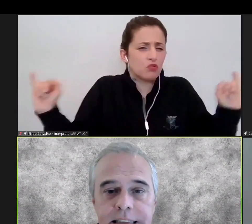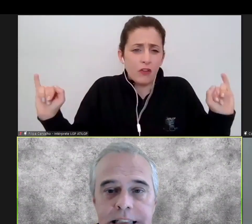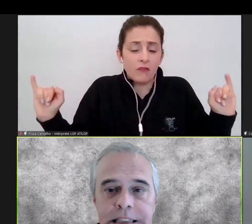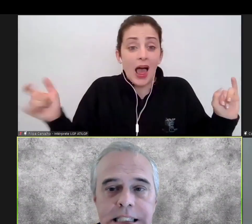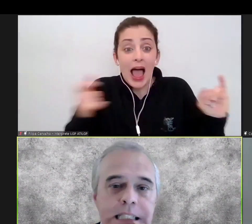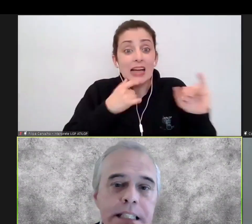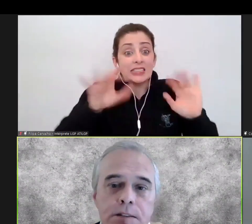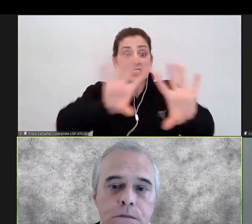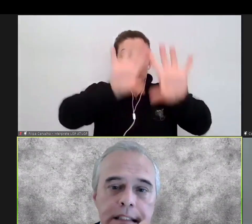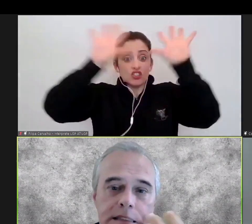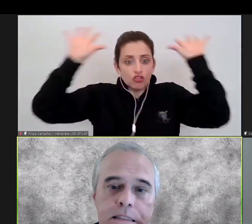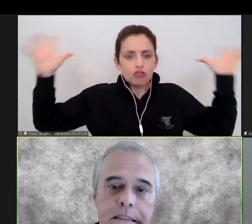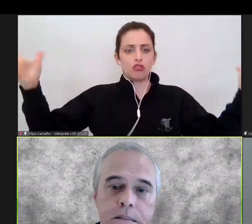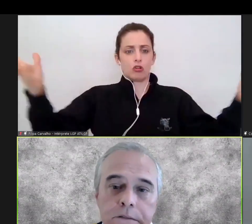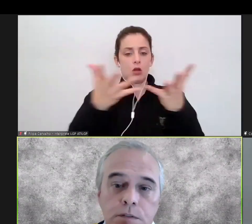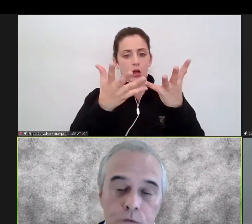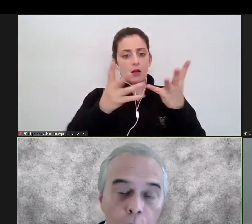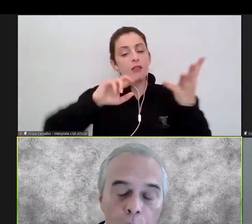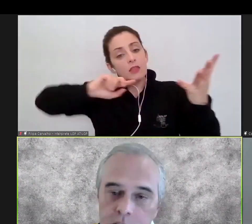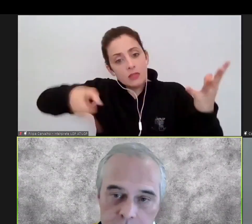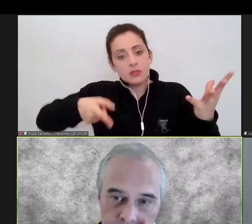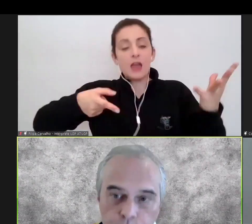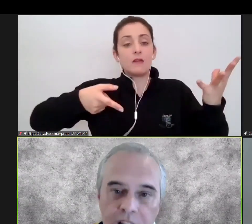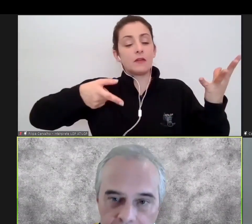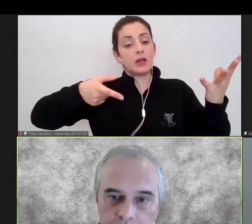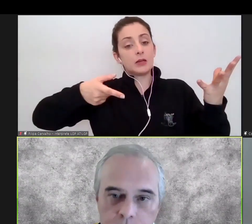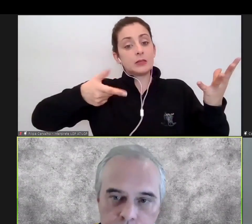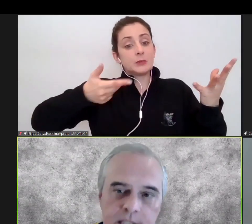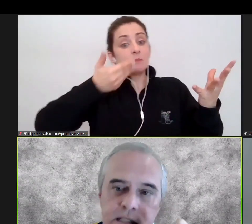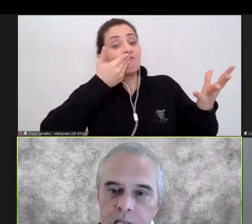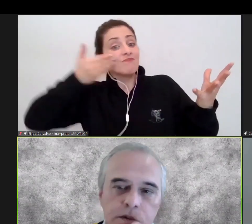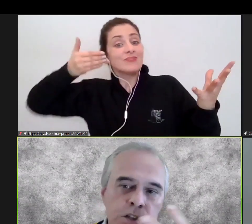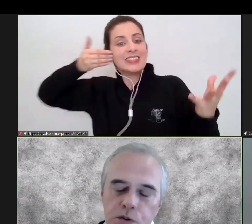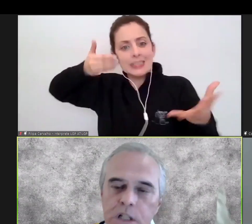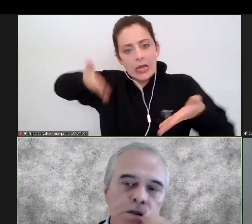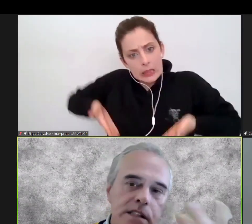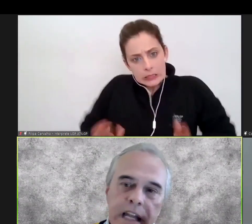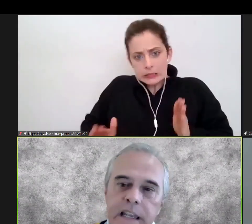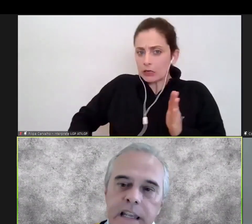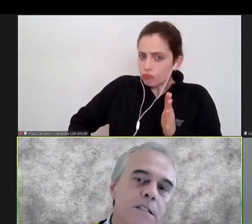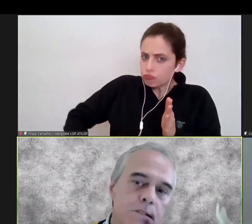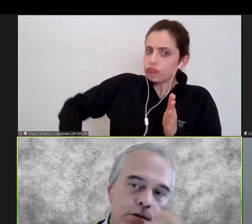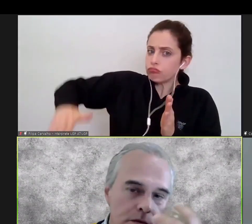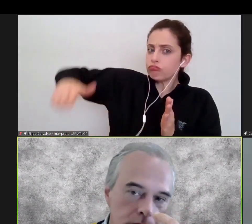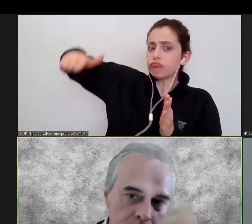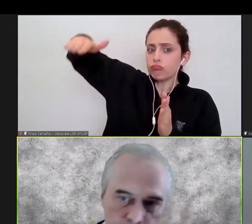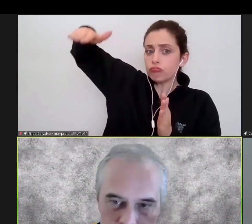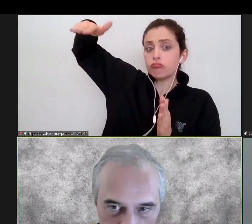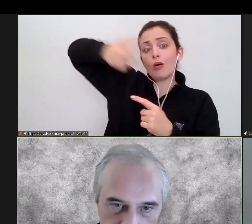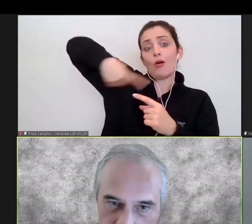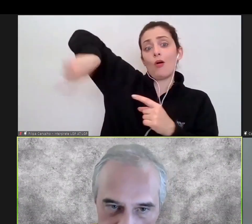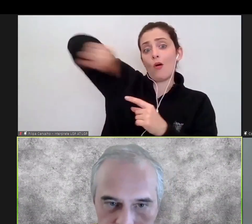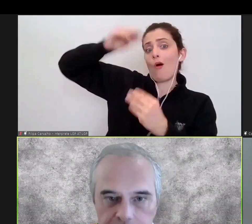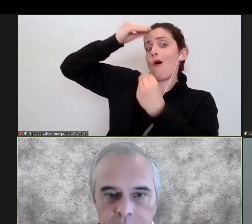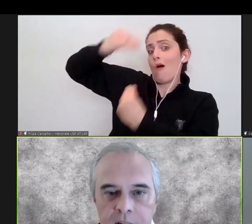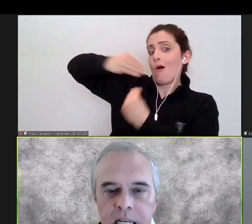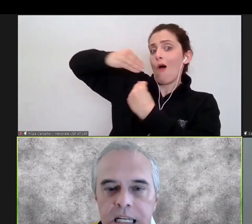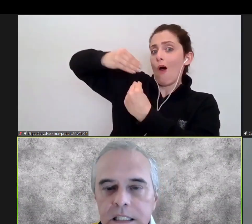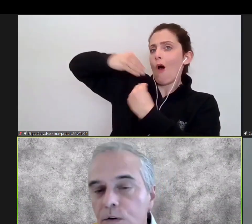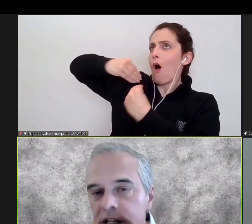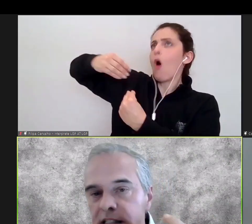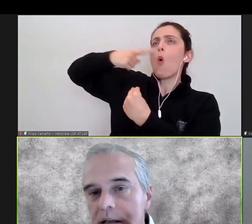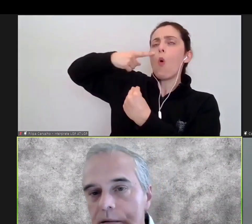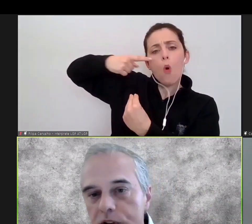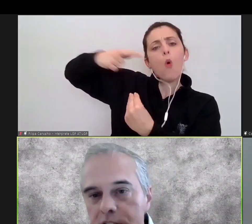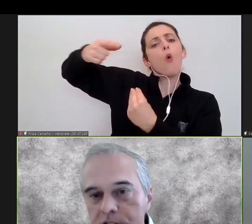você desde cedo, assim, nós, educados, conhecemos a história do Ocidente, do nosso país, etc., e